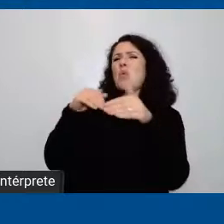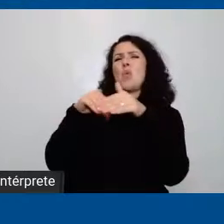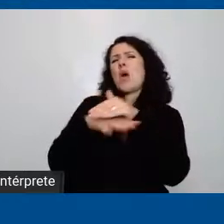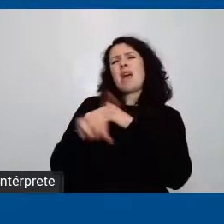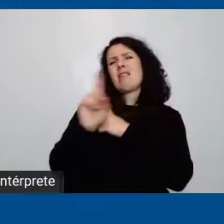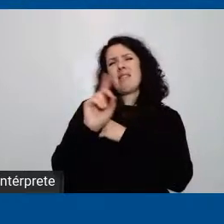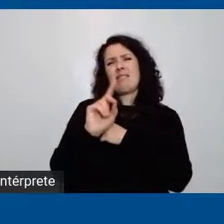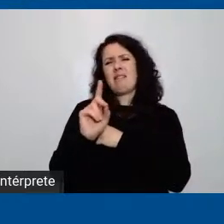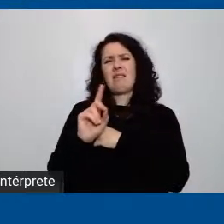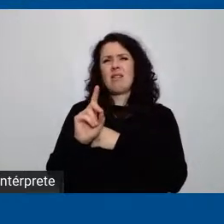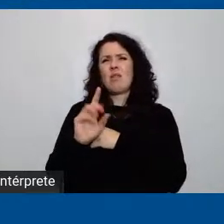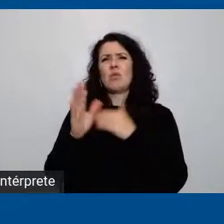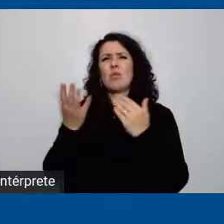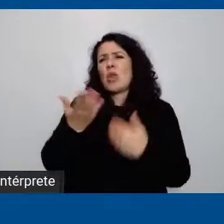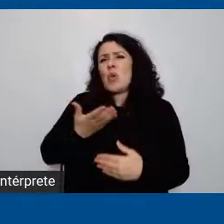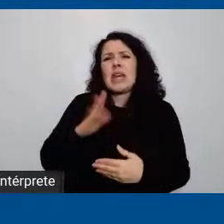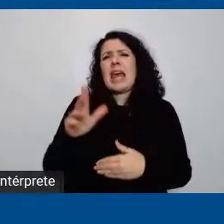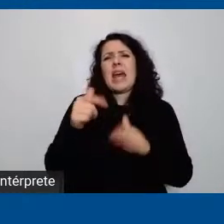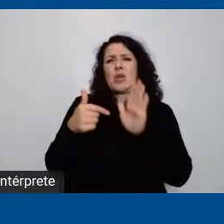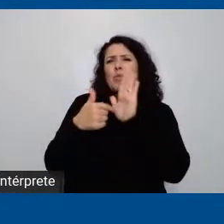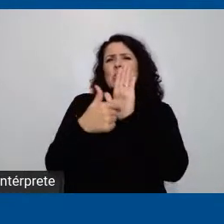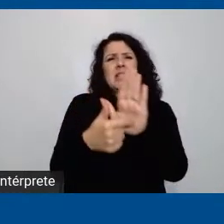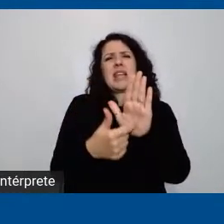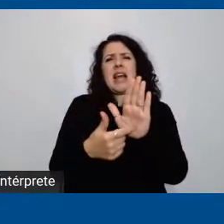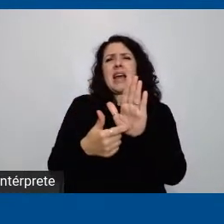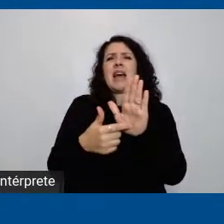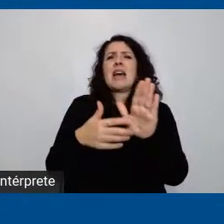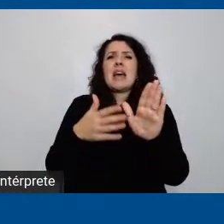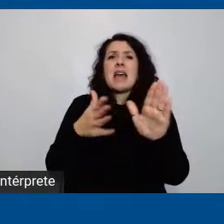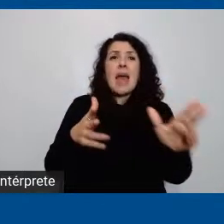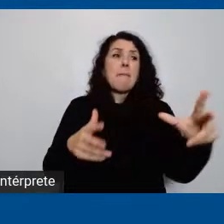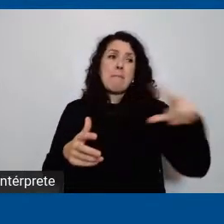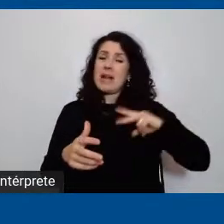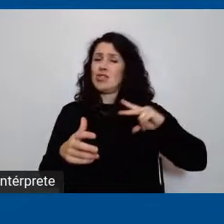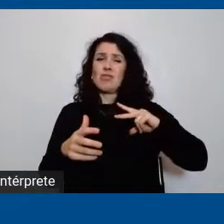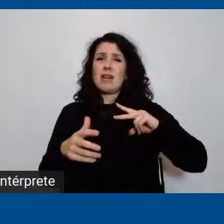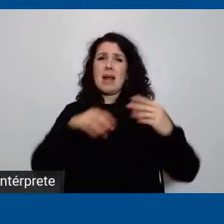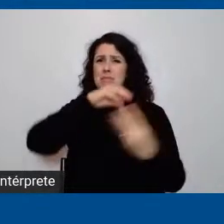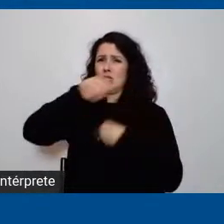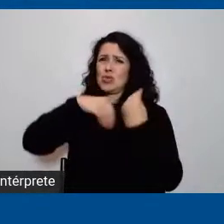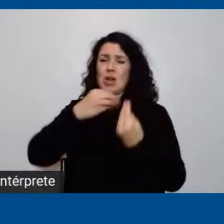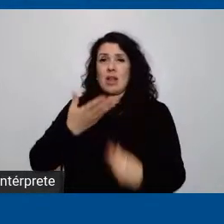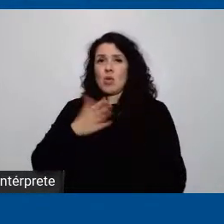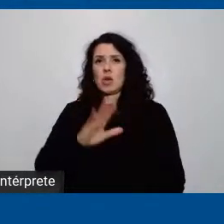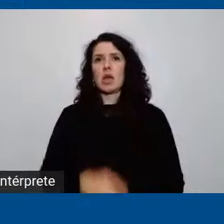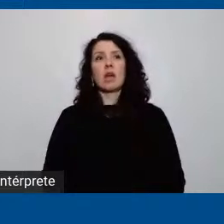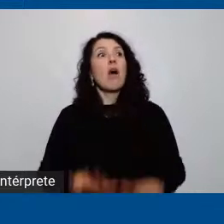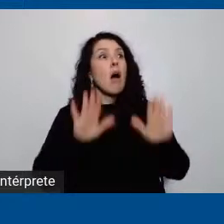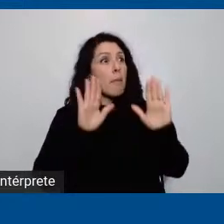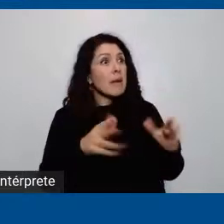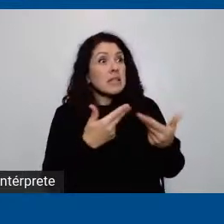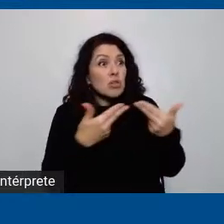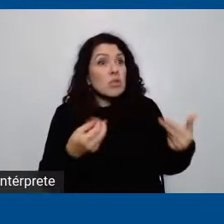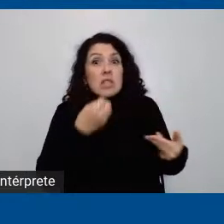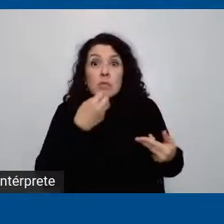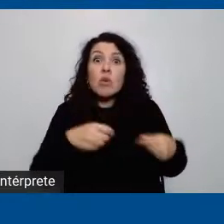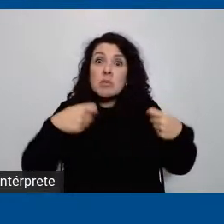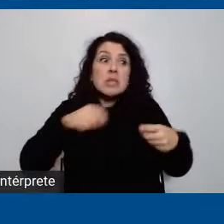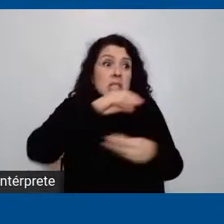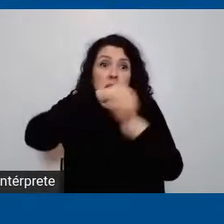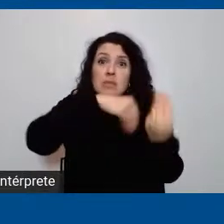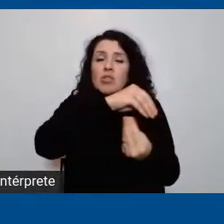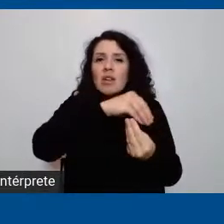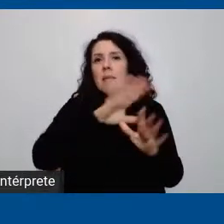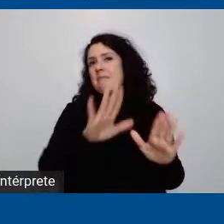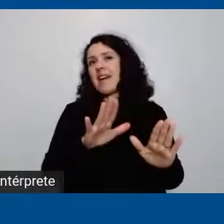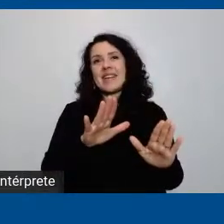nenhum. Não quero misturar as coisas. Eu falei: mas as coisas boas devem ser misturadas, né? Ele não deixou